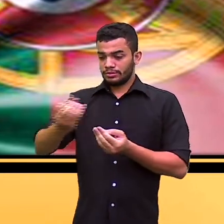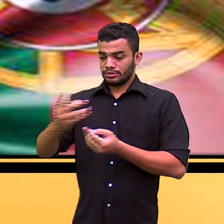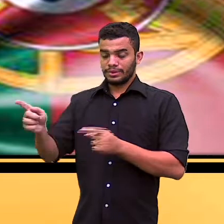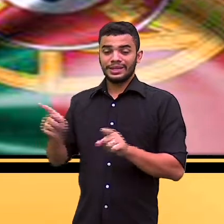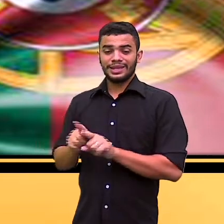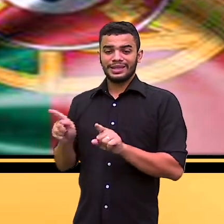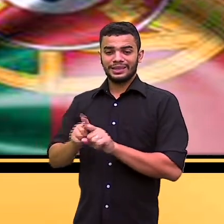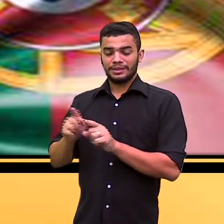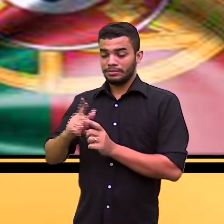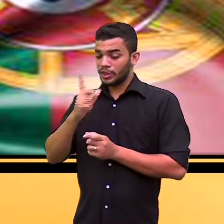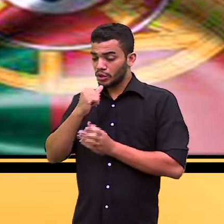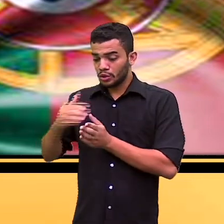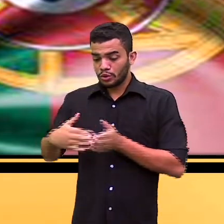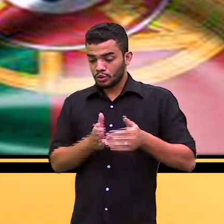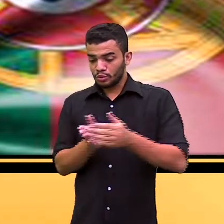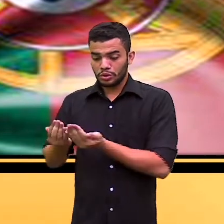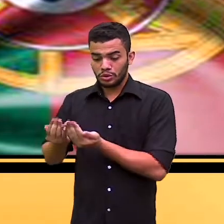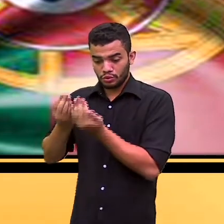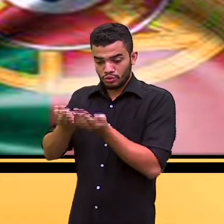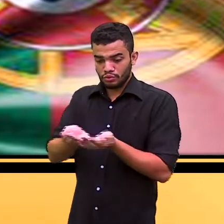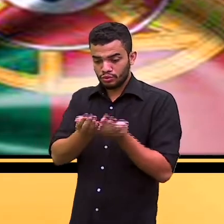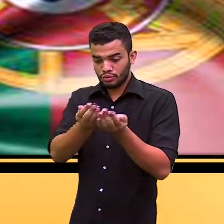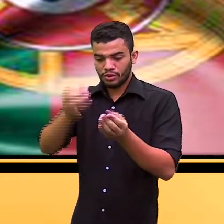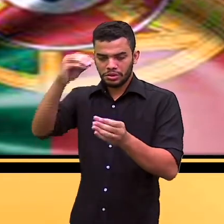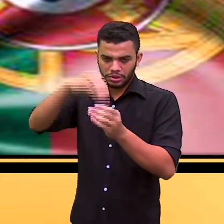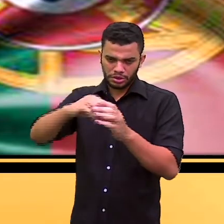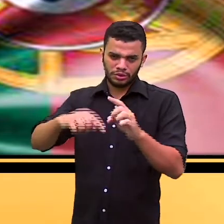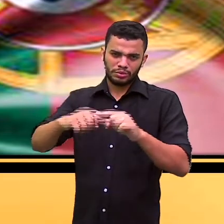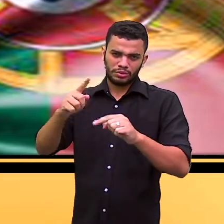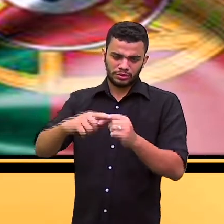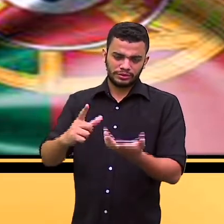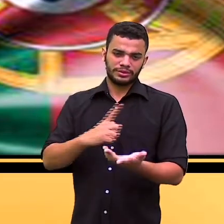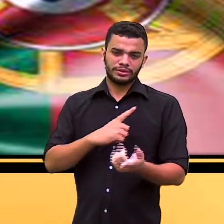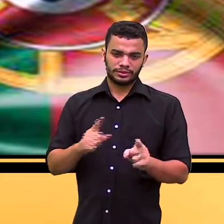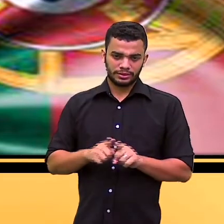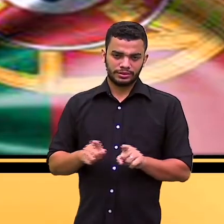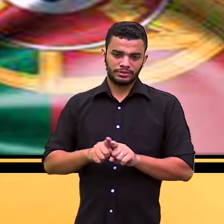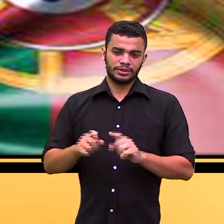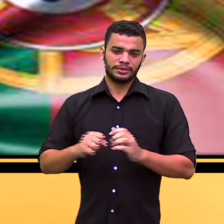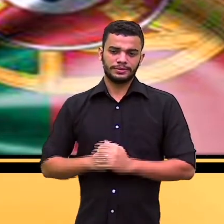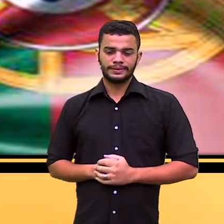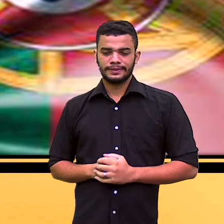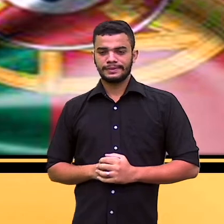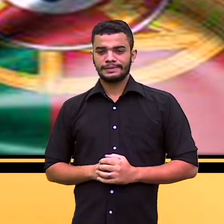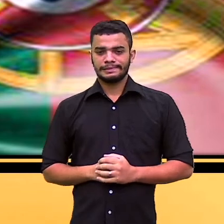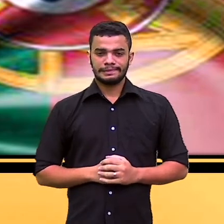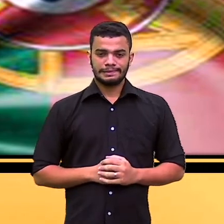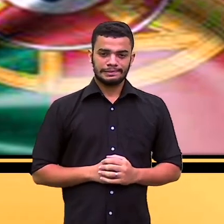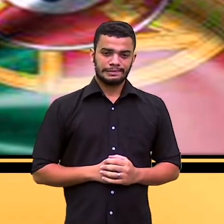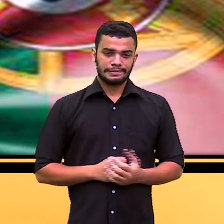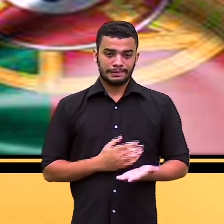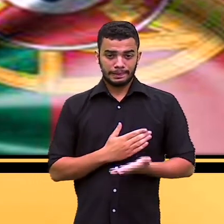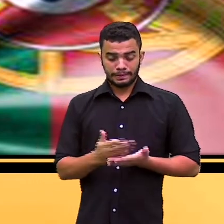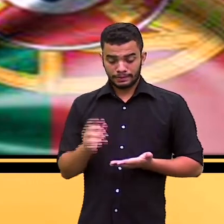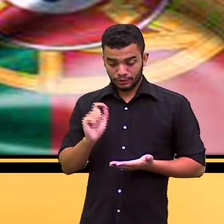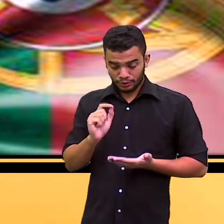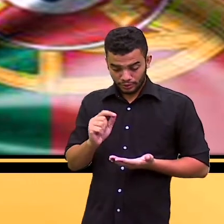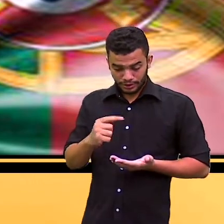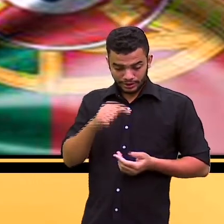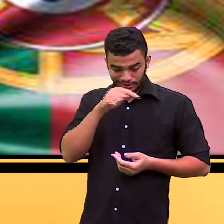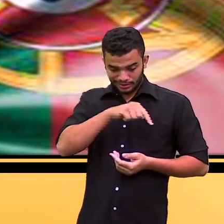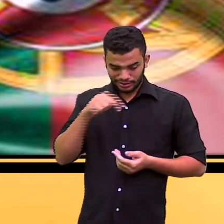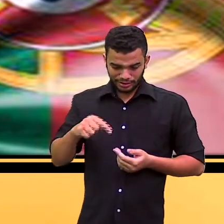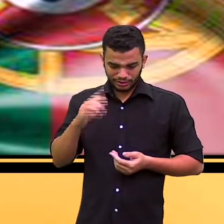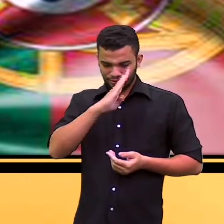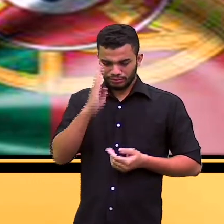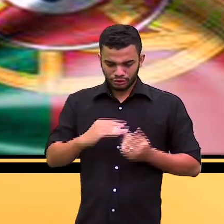gente uma história muito grande e uma vivência, até mesmo na nossa culinária. Hoje,